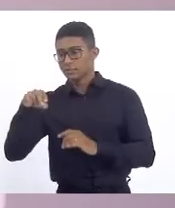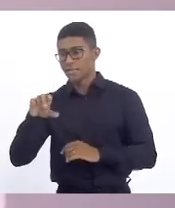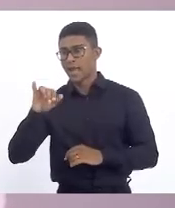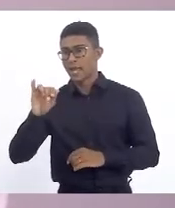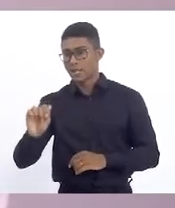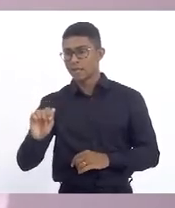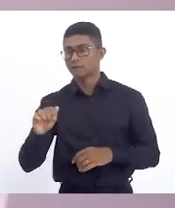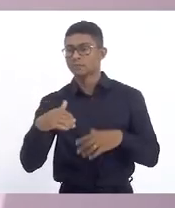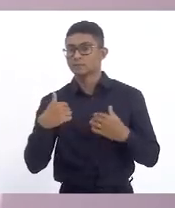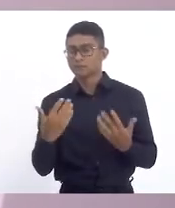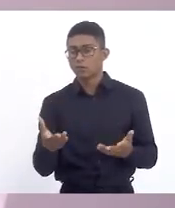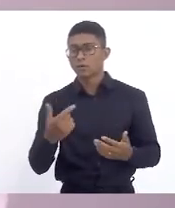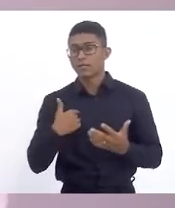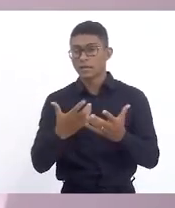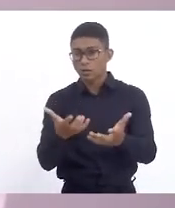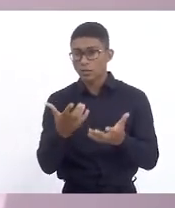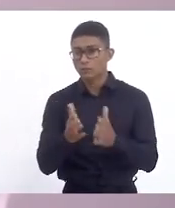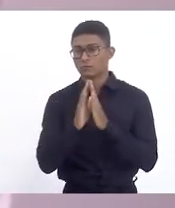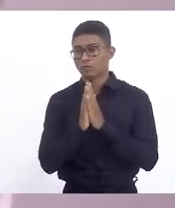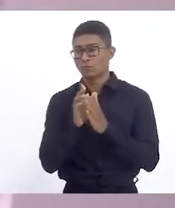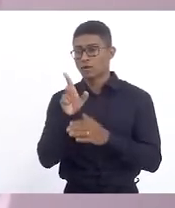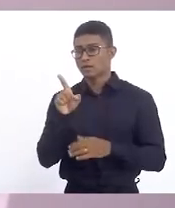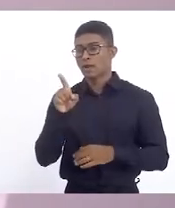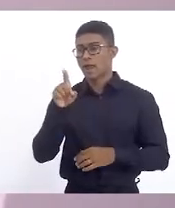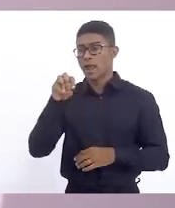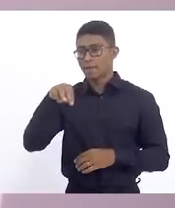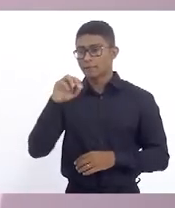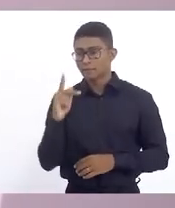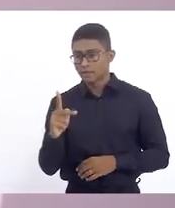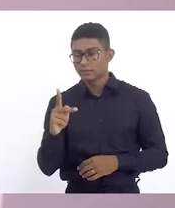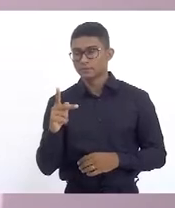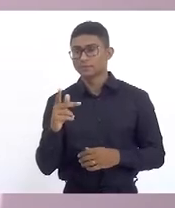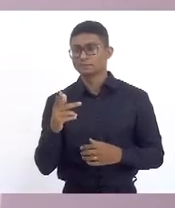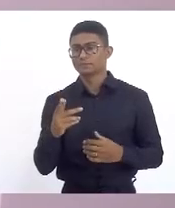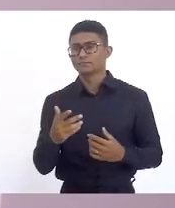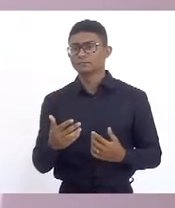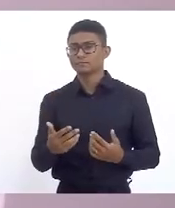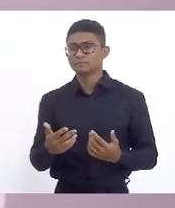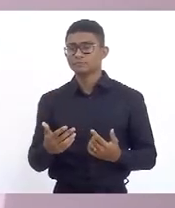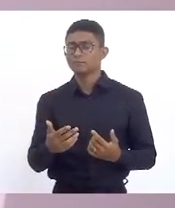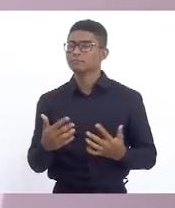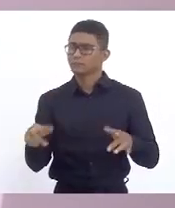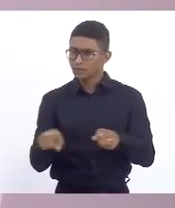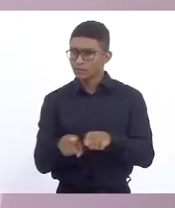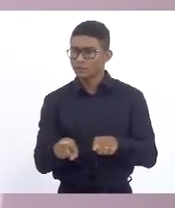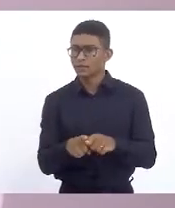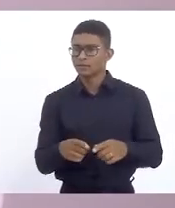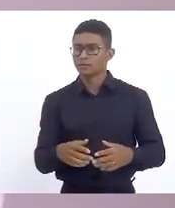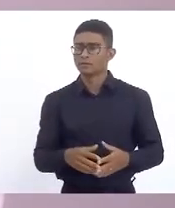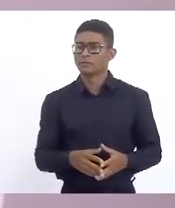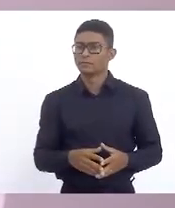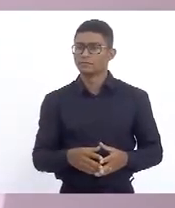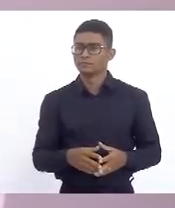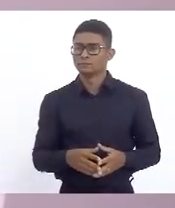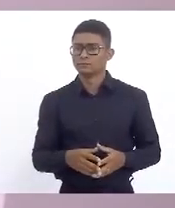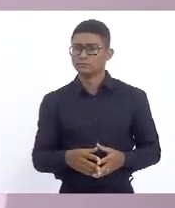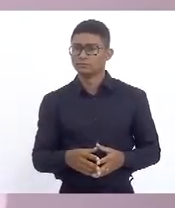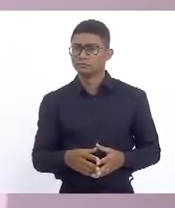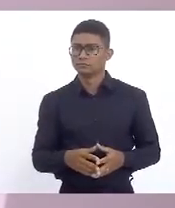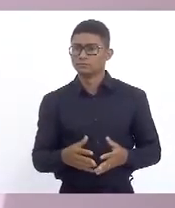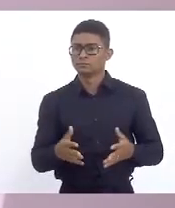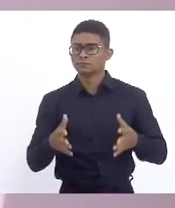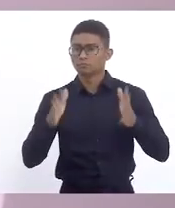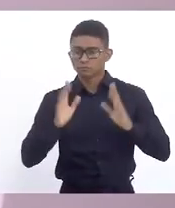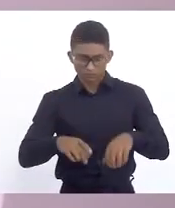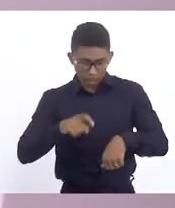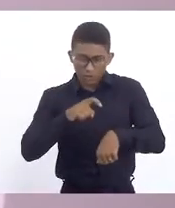saber, gostaria de ouvir o Ministério Público, a Defensoria Pública, também nesse momento, já que nós estamos aí com o nosso horário meio